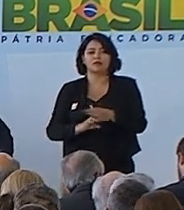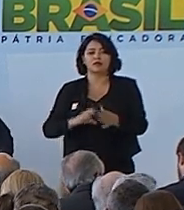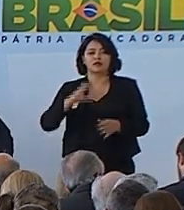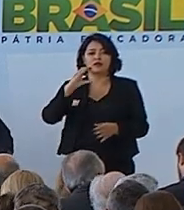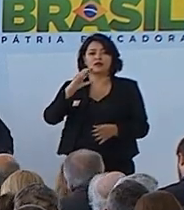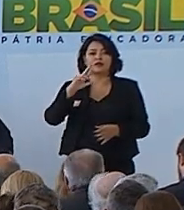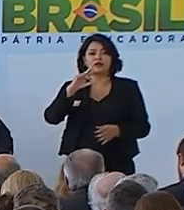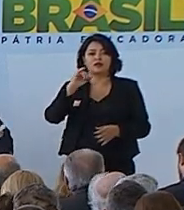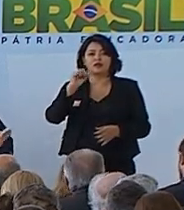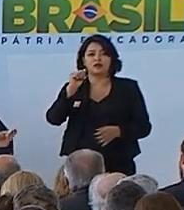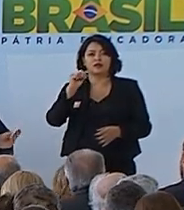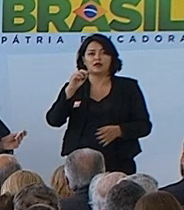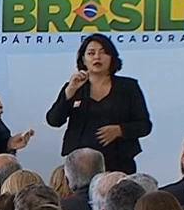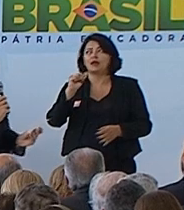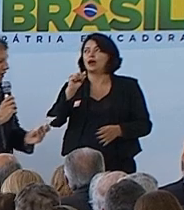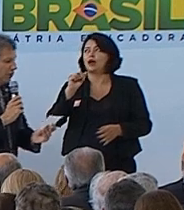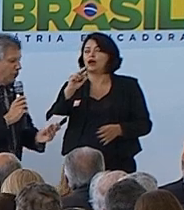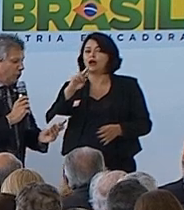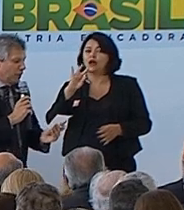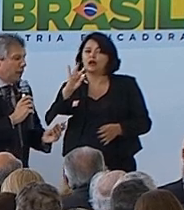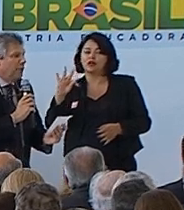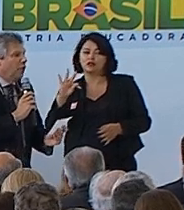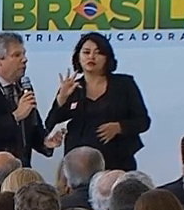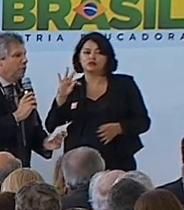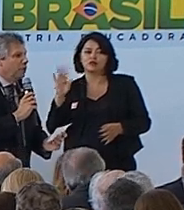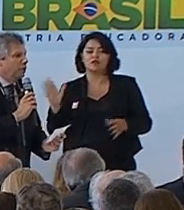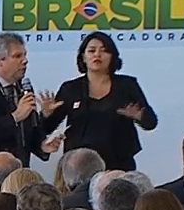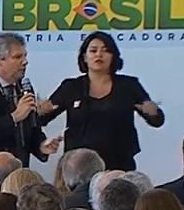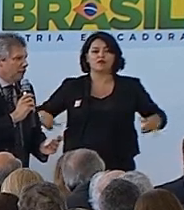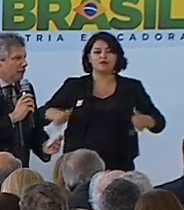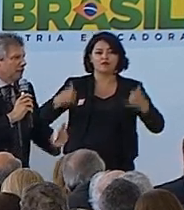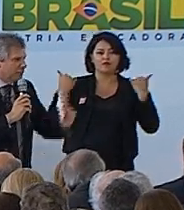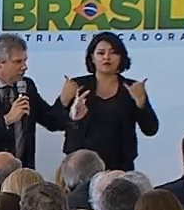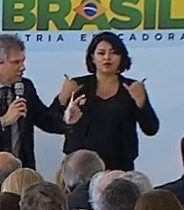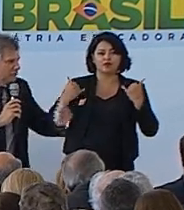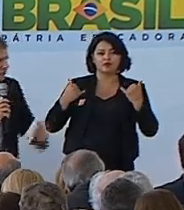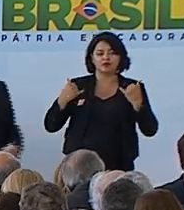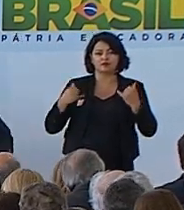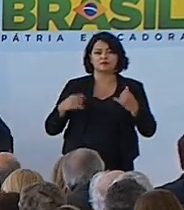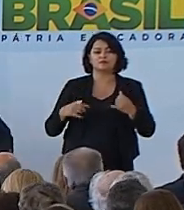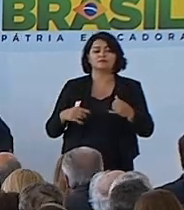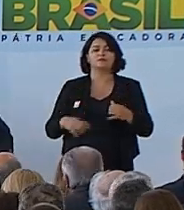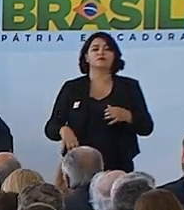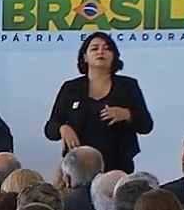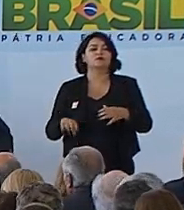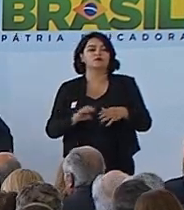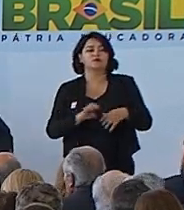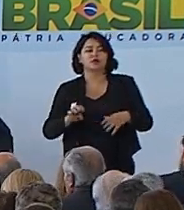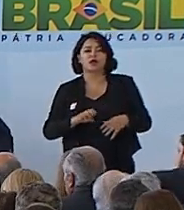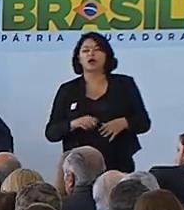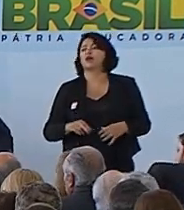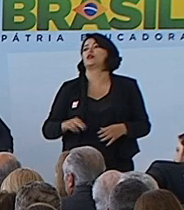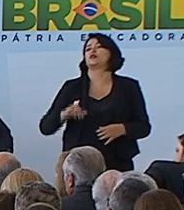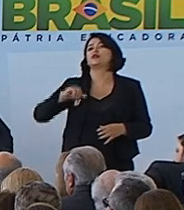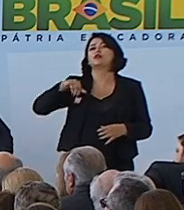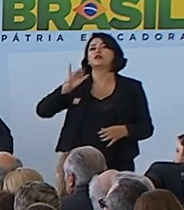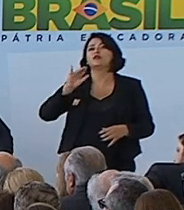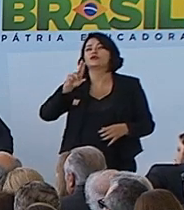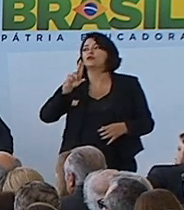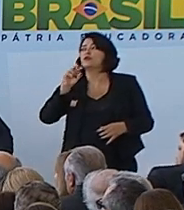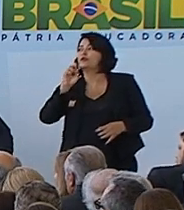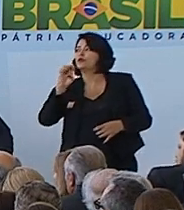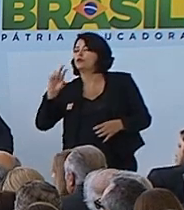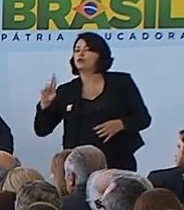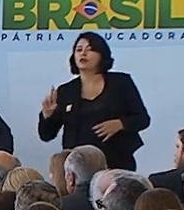e e eventos O Empresário é o Yuri Gabriel Ribeiro o empresário tá aqui tá aqui a também